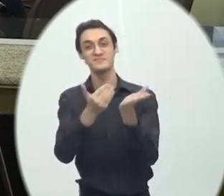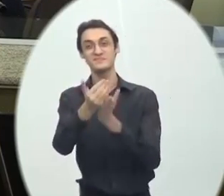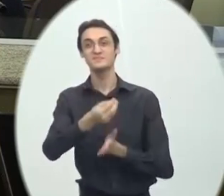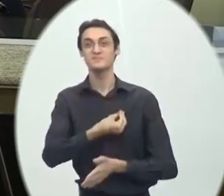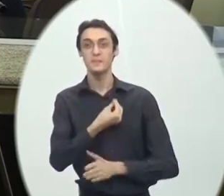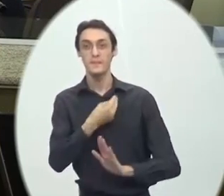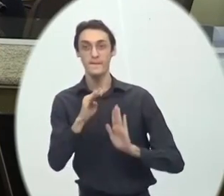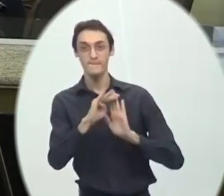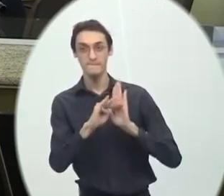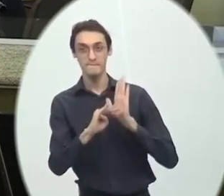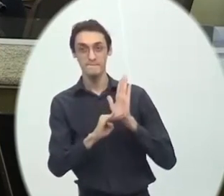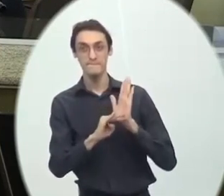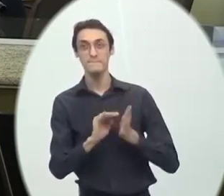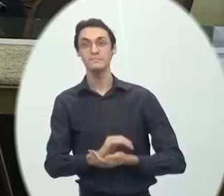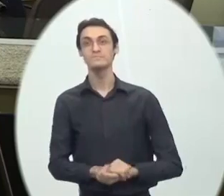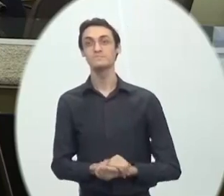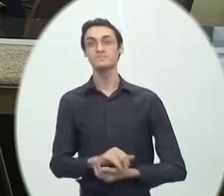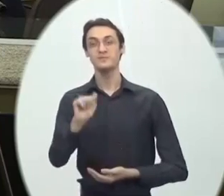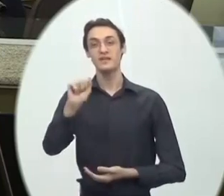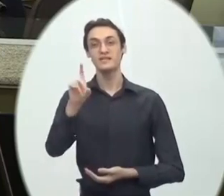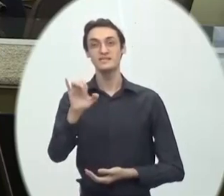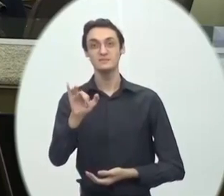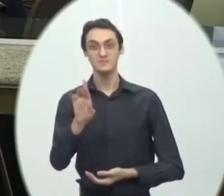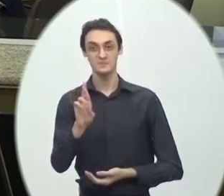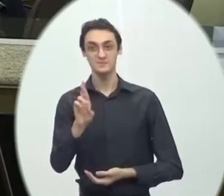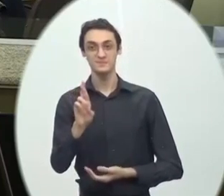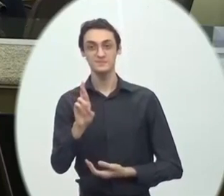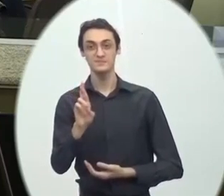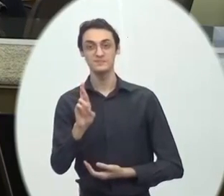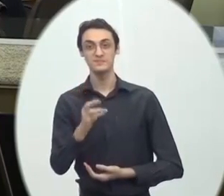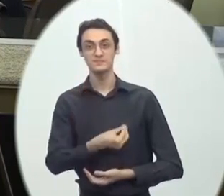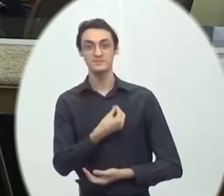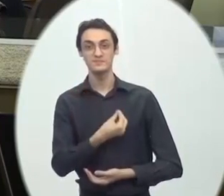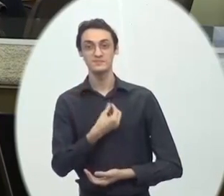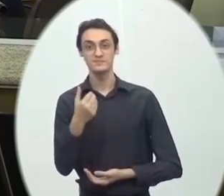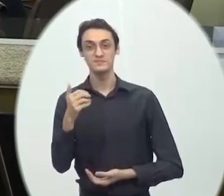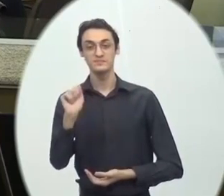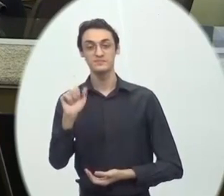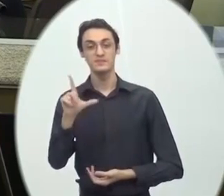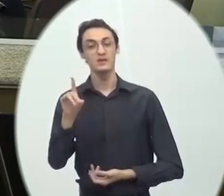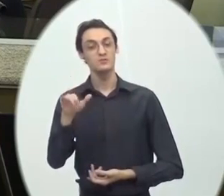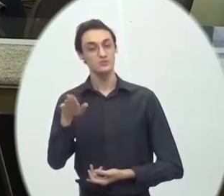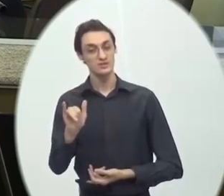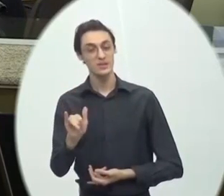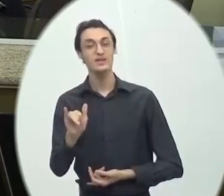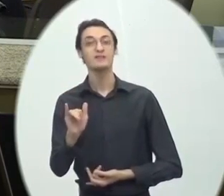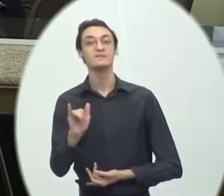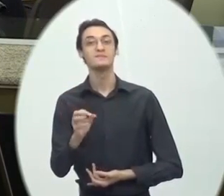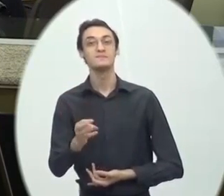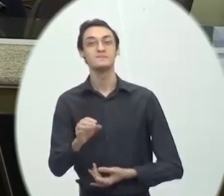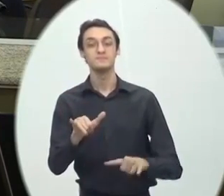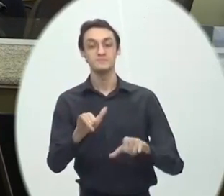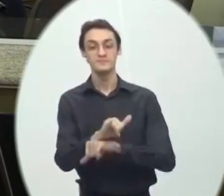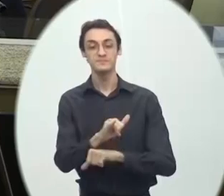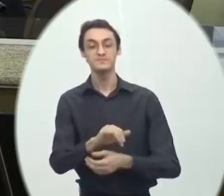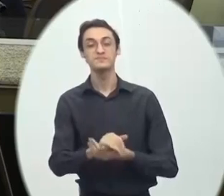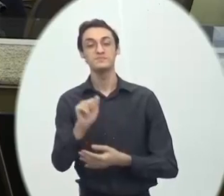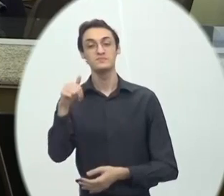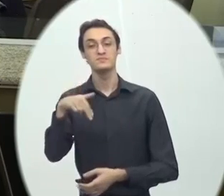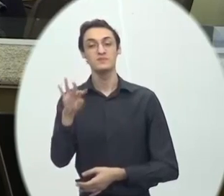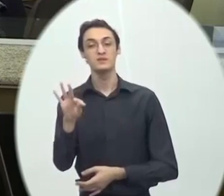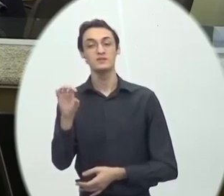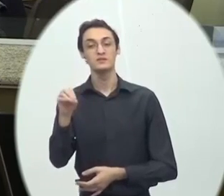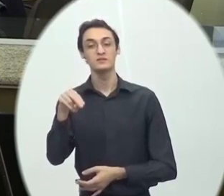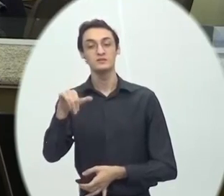a confirmação do coro. Vereadora Ademir Honorato. Presente. Vereadora Aldinei João Potelec. Ausente. Vereador Antônio